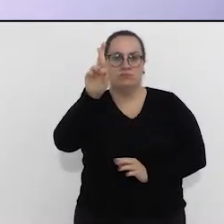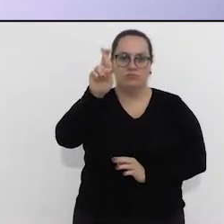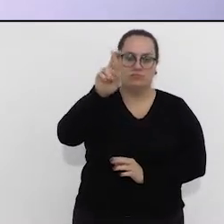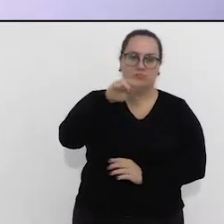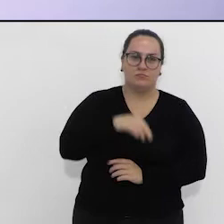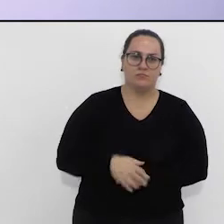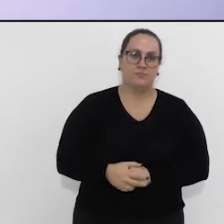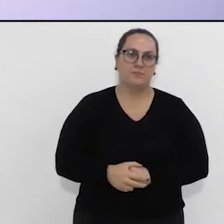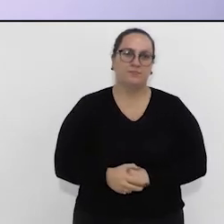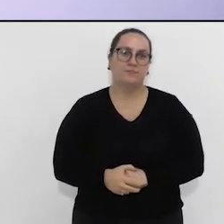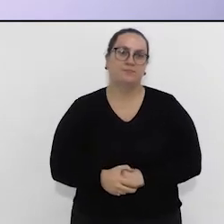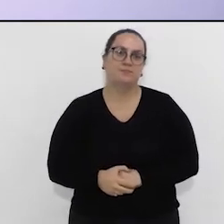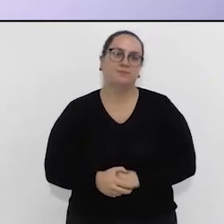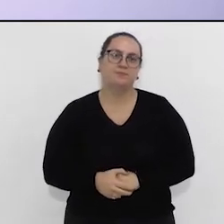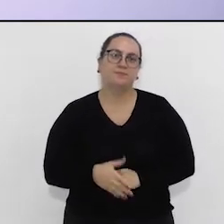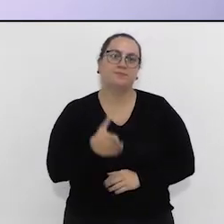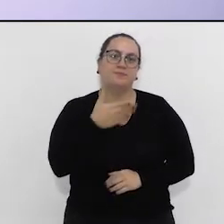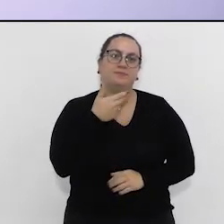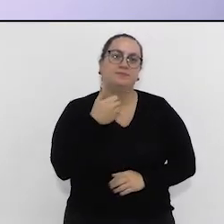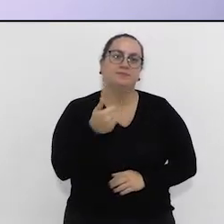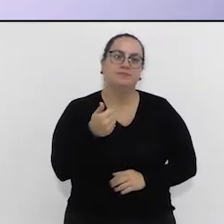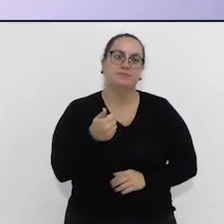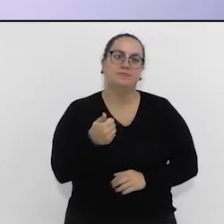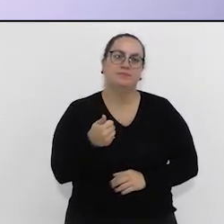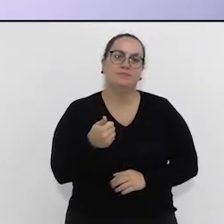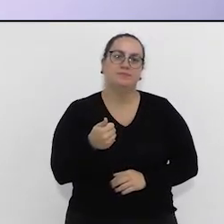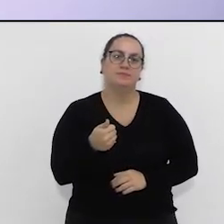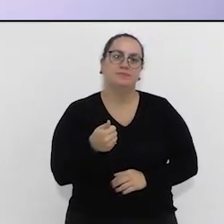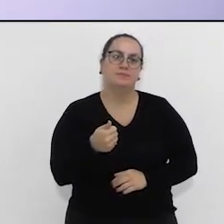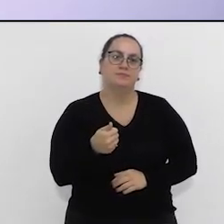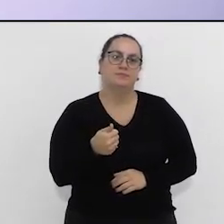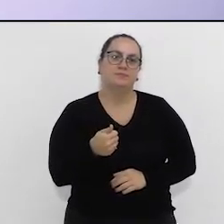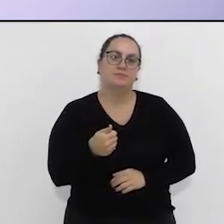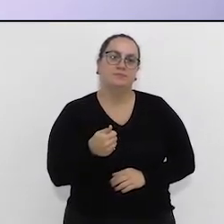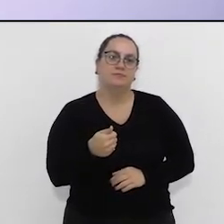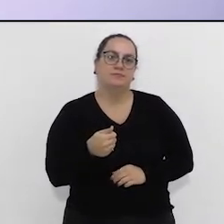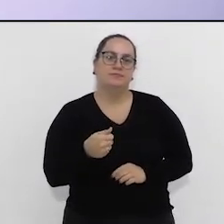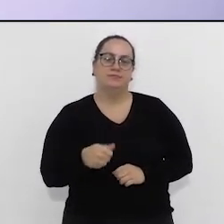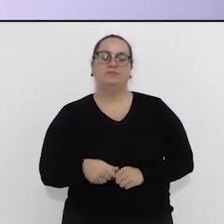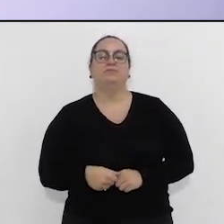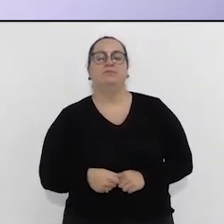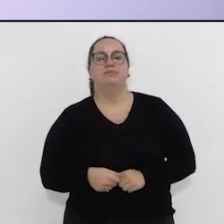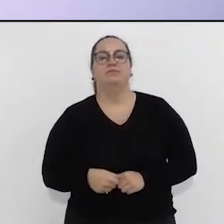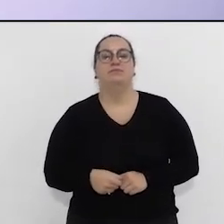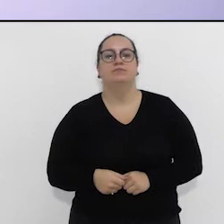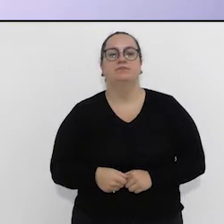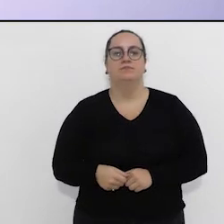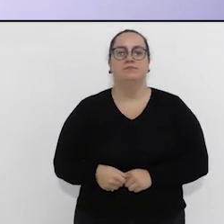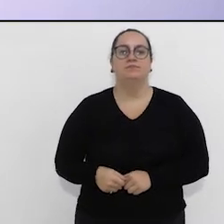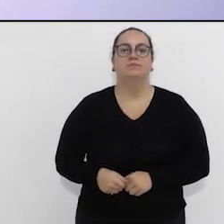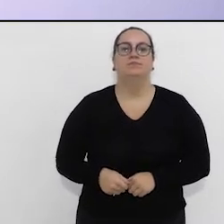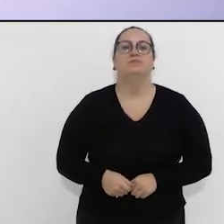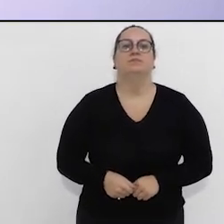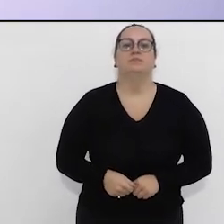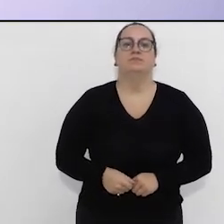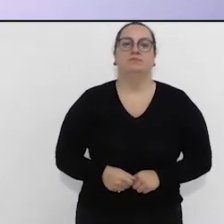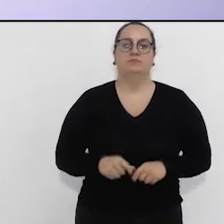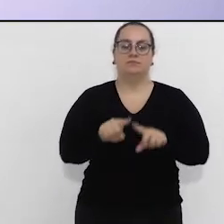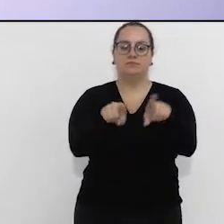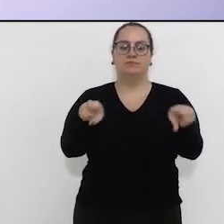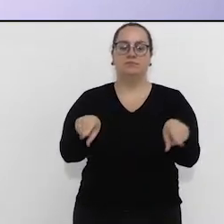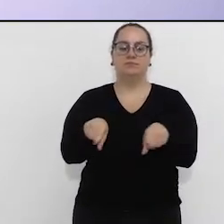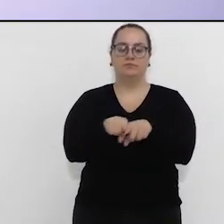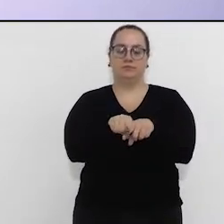você mesmo muito bem então vamos começar com ele nas uso no vamos falar sobre infraestrutura atenção o tempo